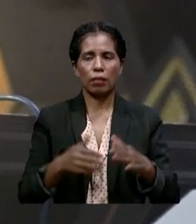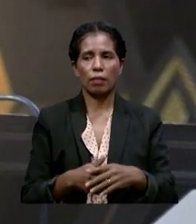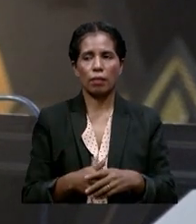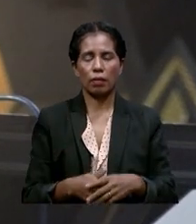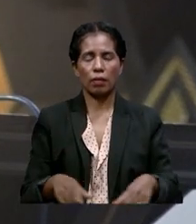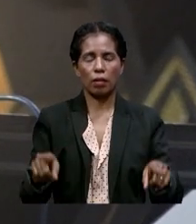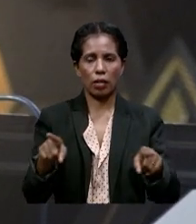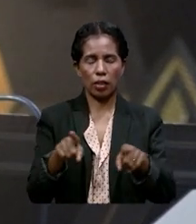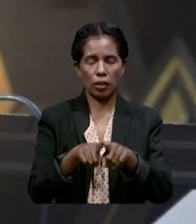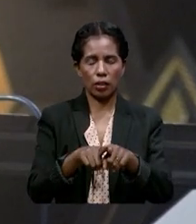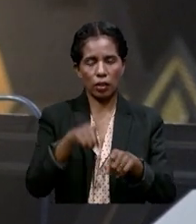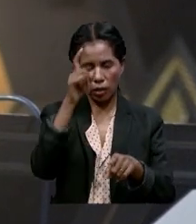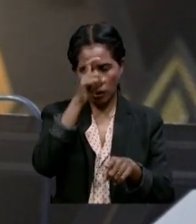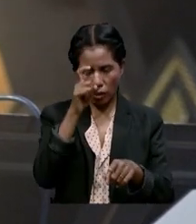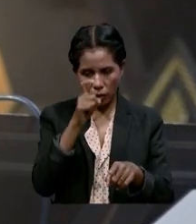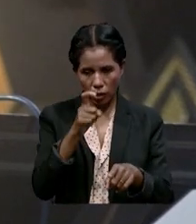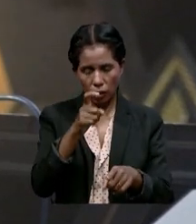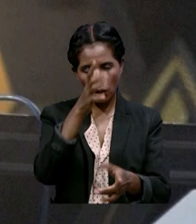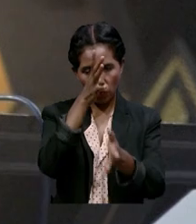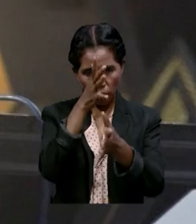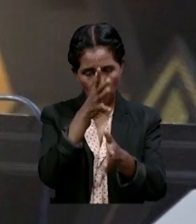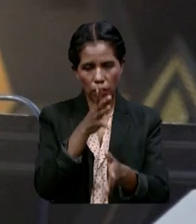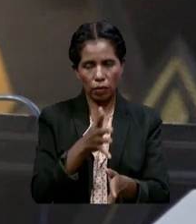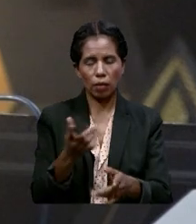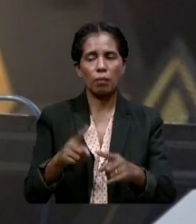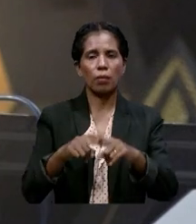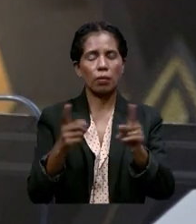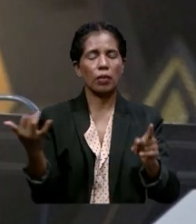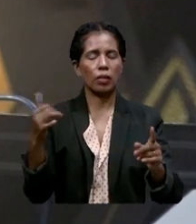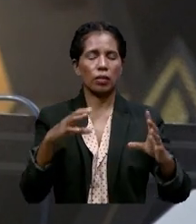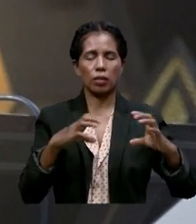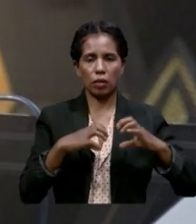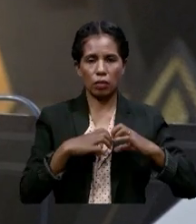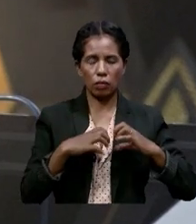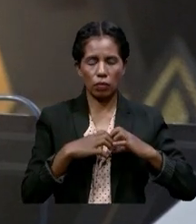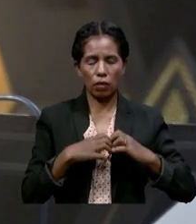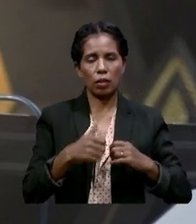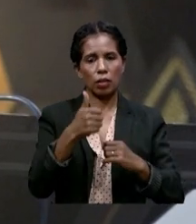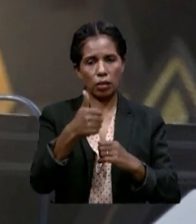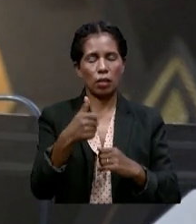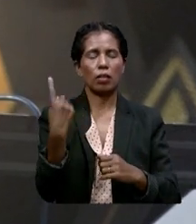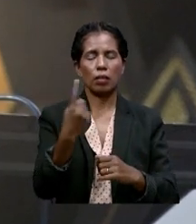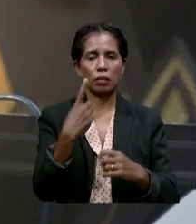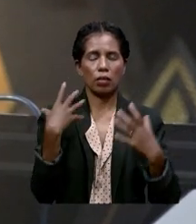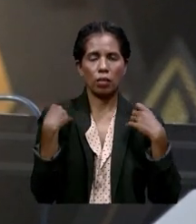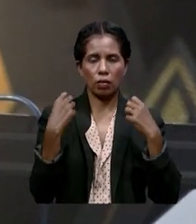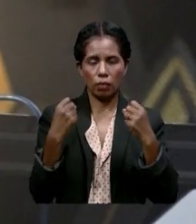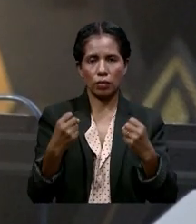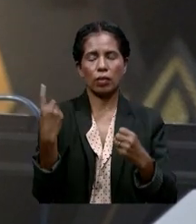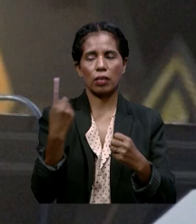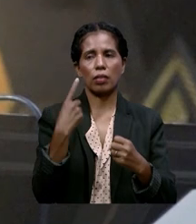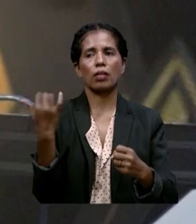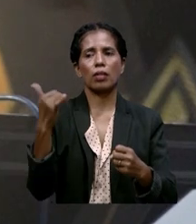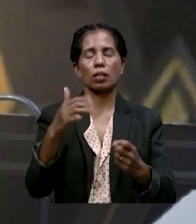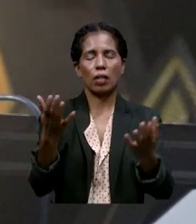de otas katuas nia. Mebe si da ne fuan bot na fate, si da ya forsa na fate, si da